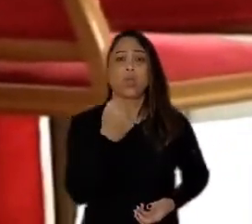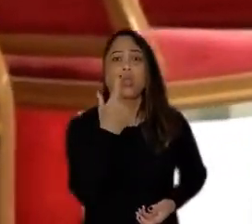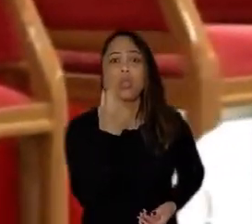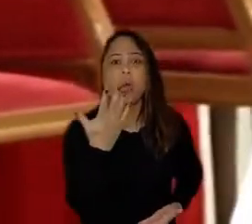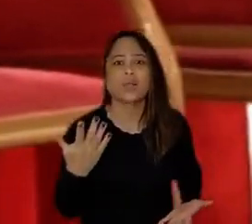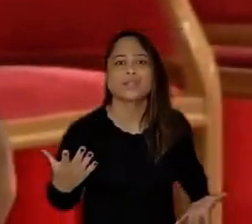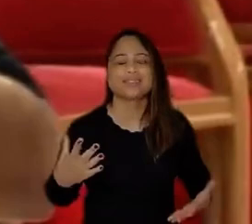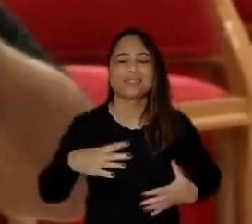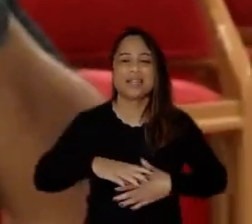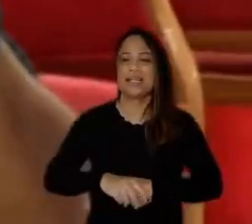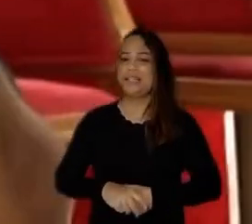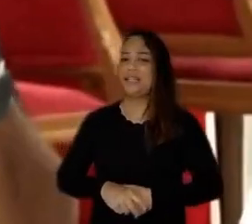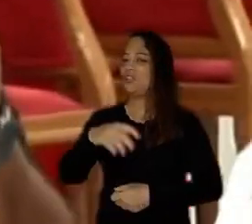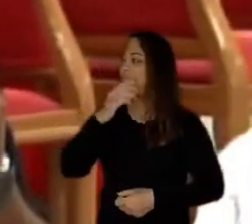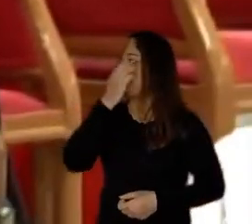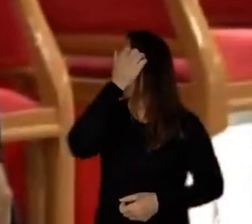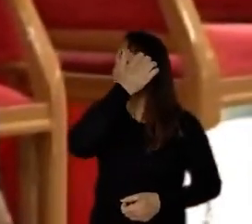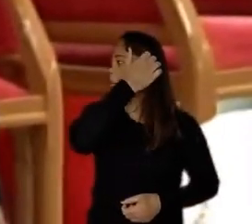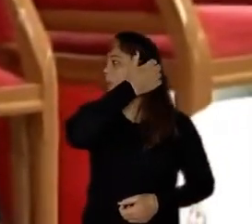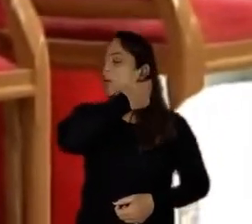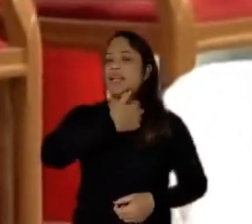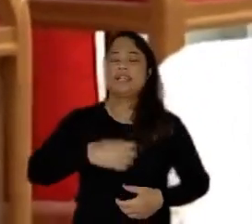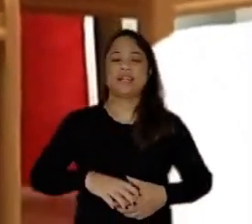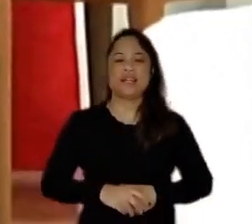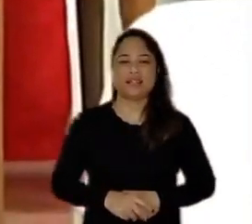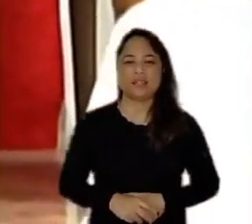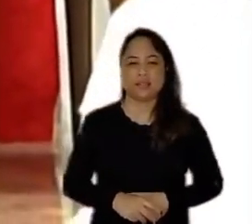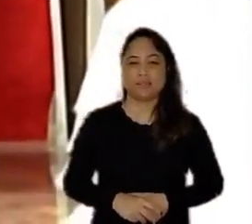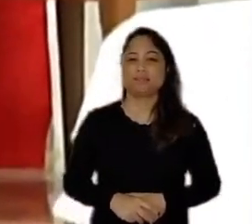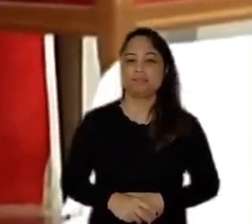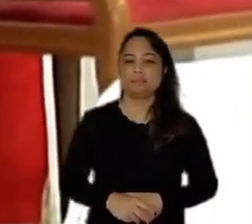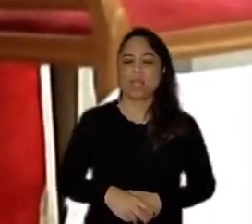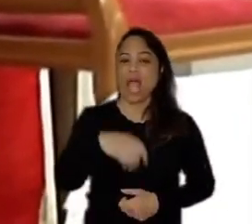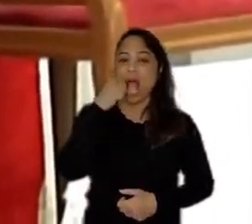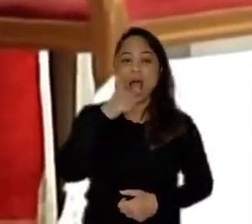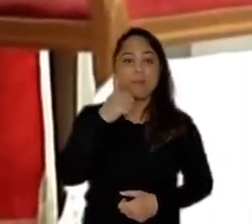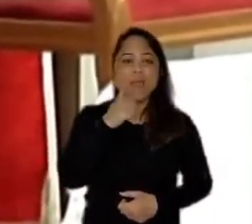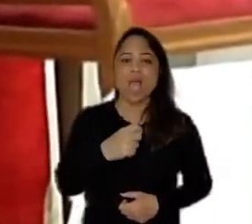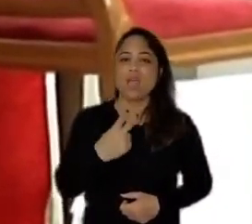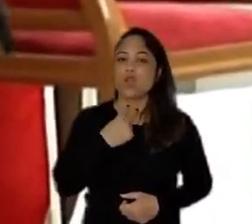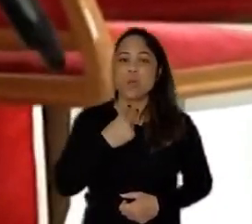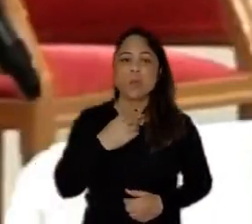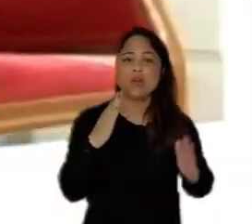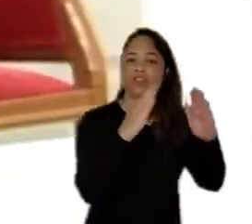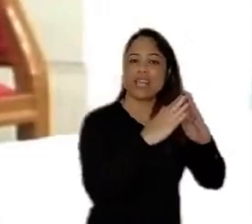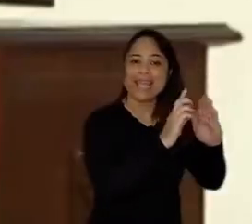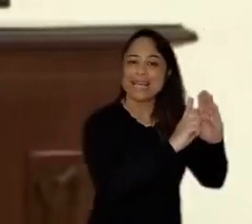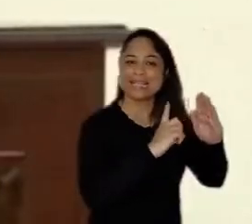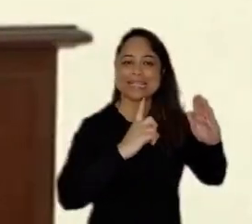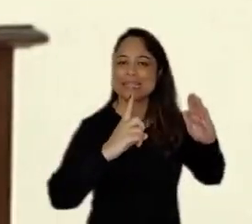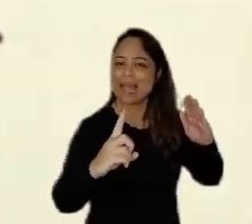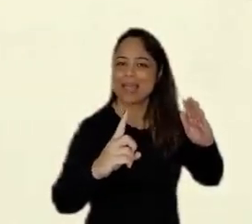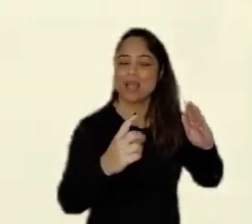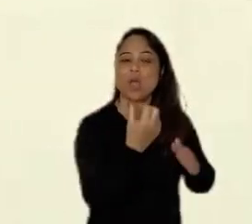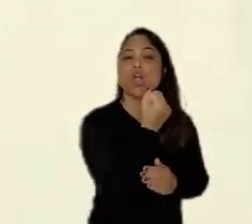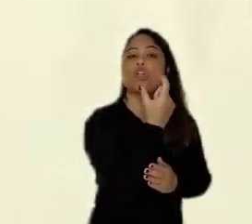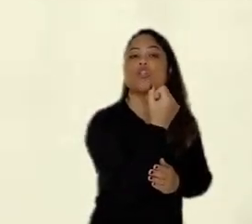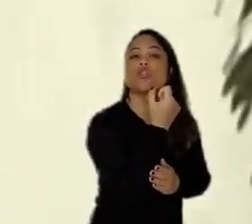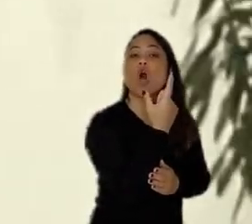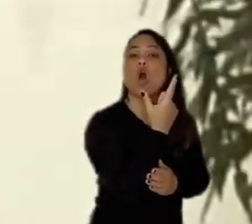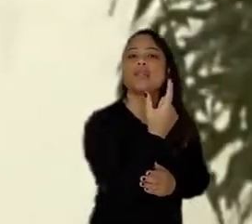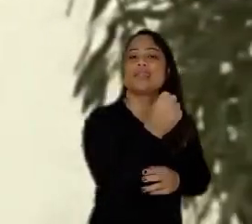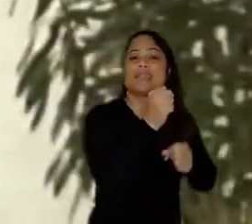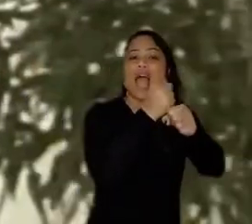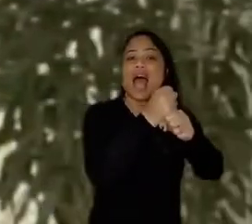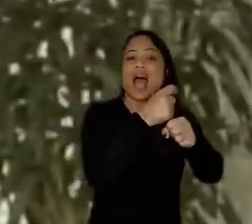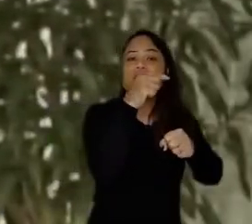anos. Há 12 anos ela não saía de casa a não ser para ir no médico. Há 12 anos ela não frequentava a